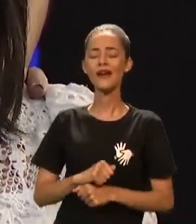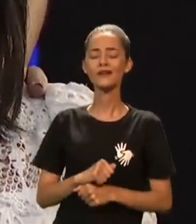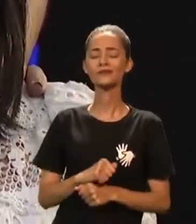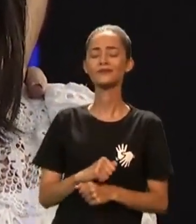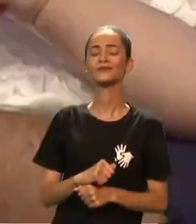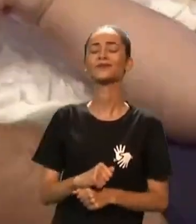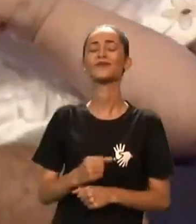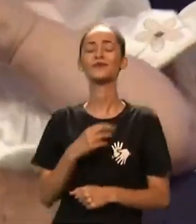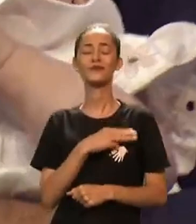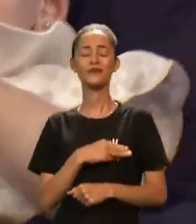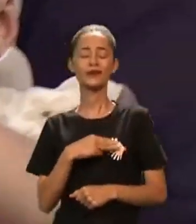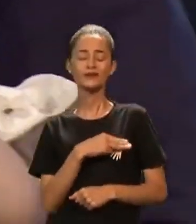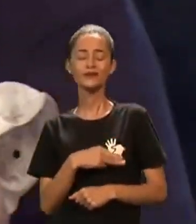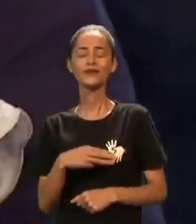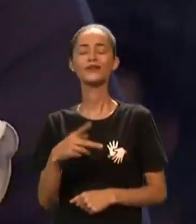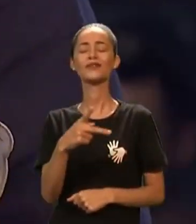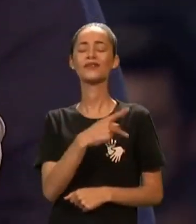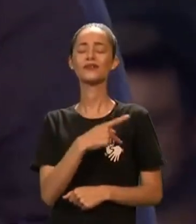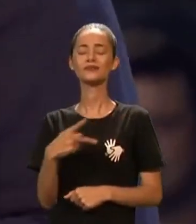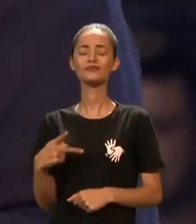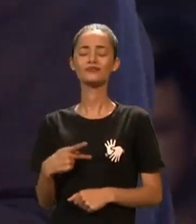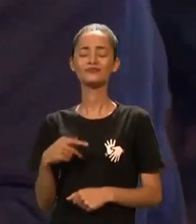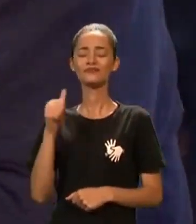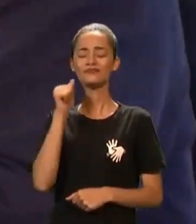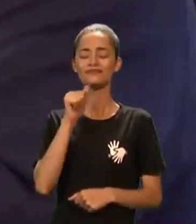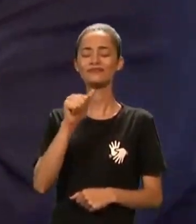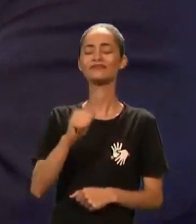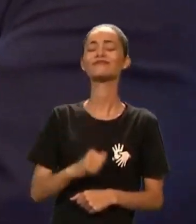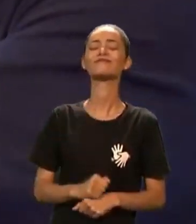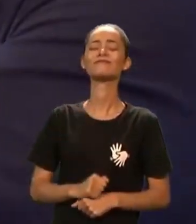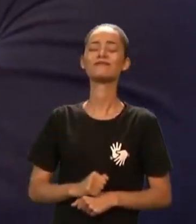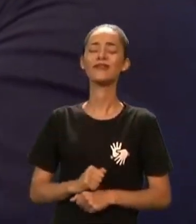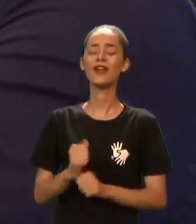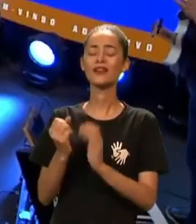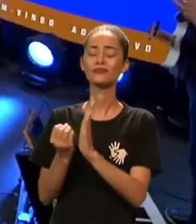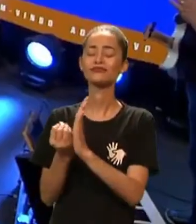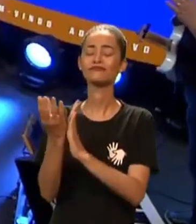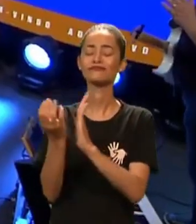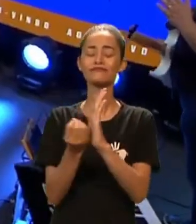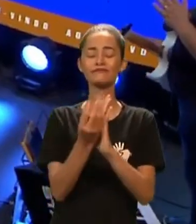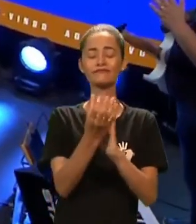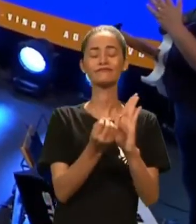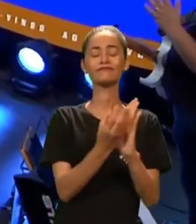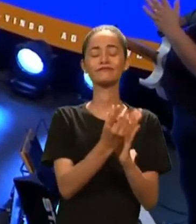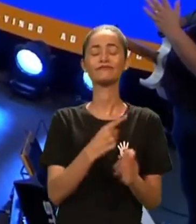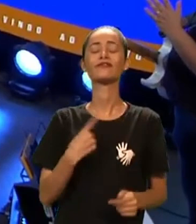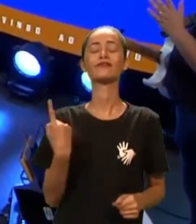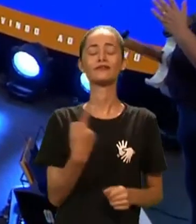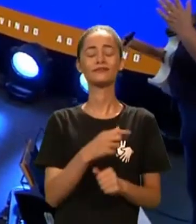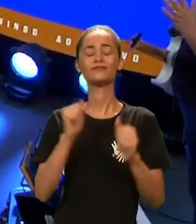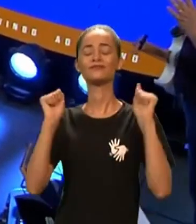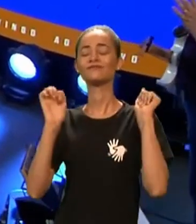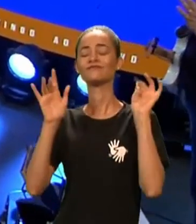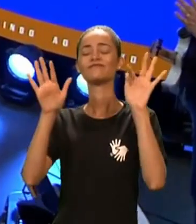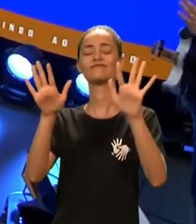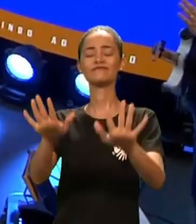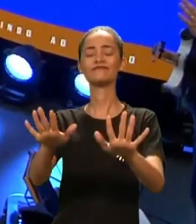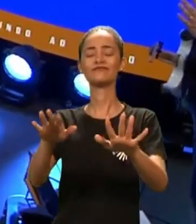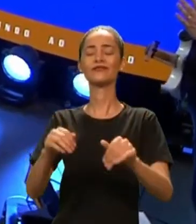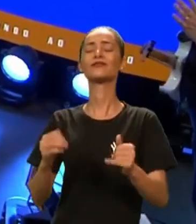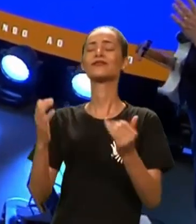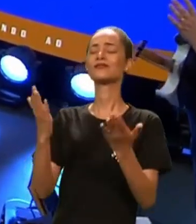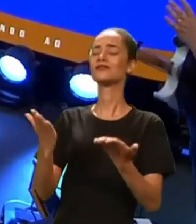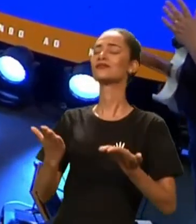uma portadora de boas notícias. Nós te abençoamos e te consagramos nesse altar, nessa